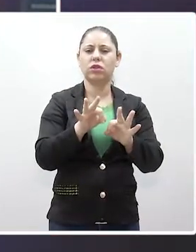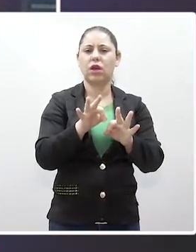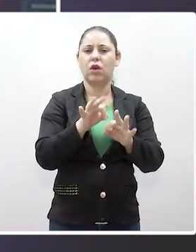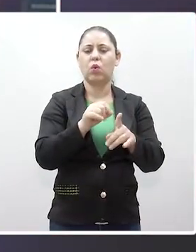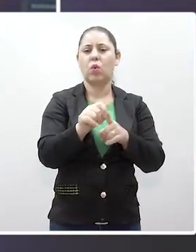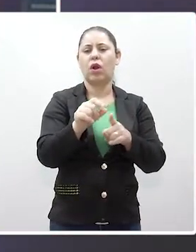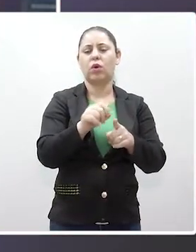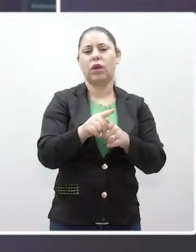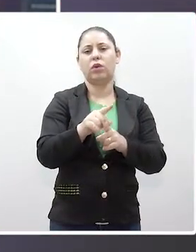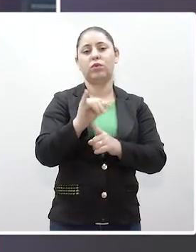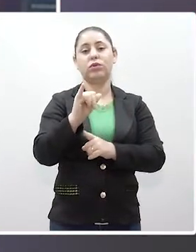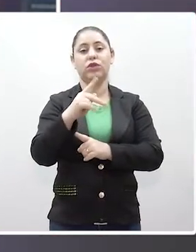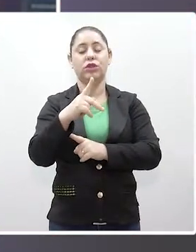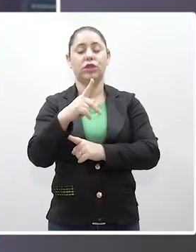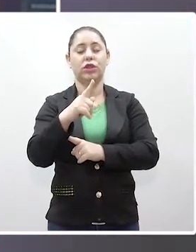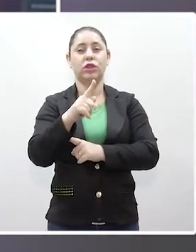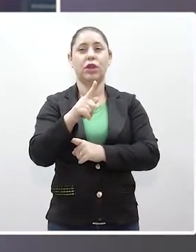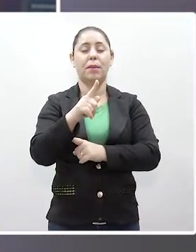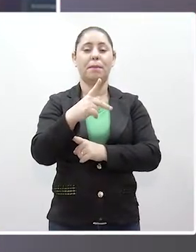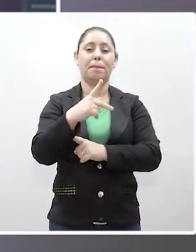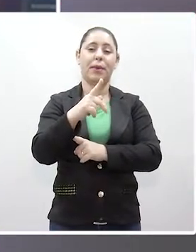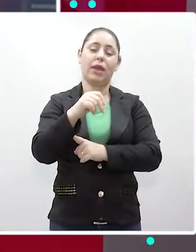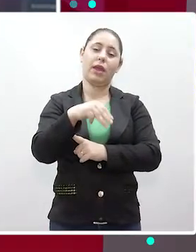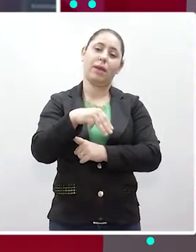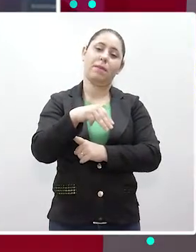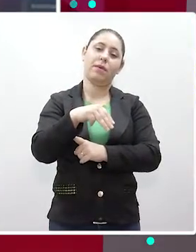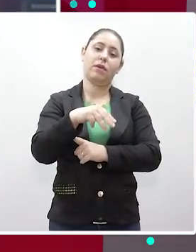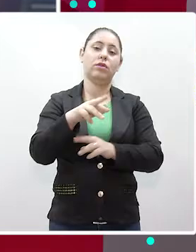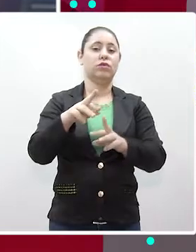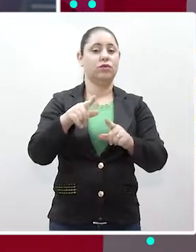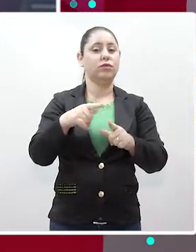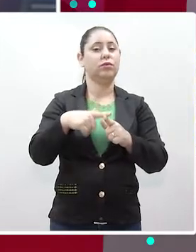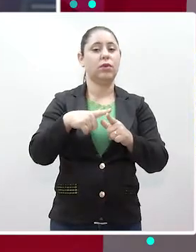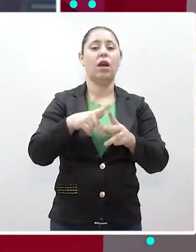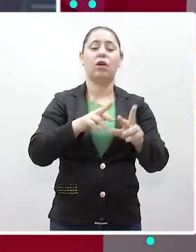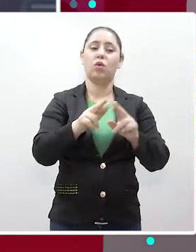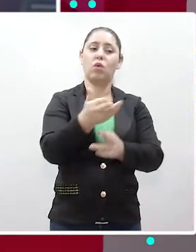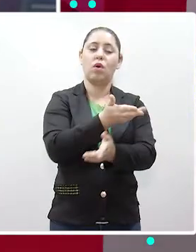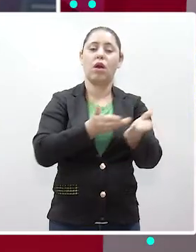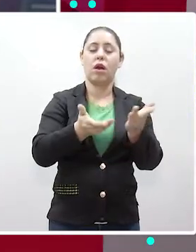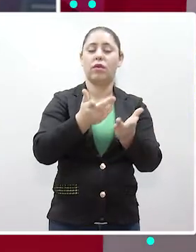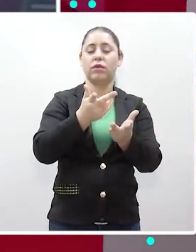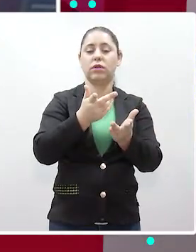Então, é importante que a gente debata essas questões aí